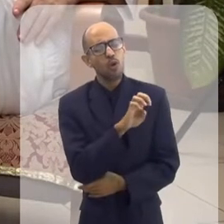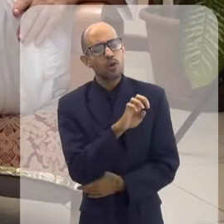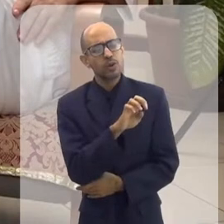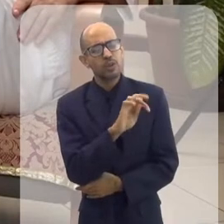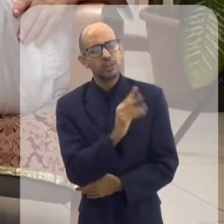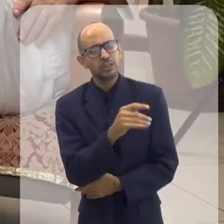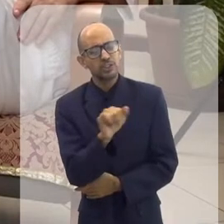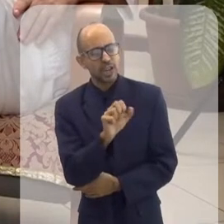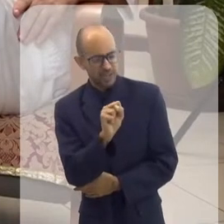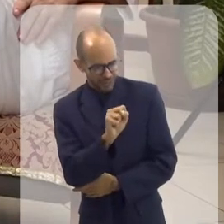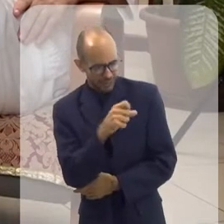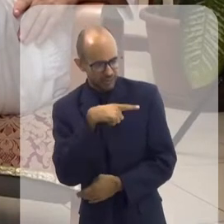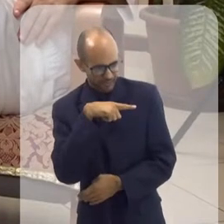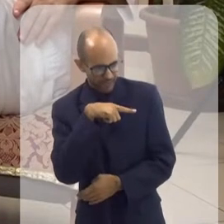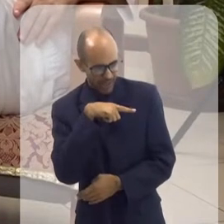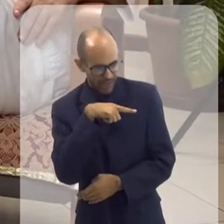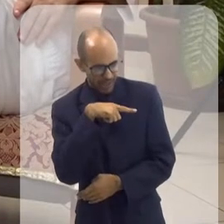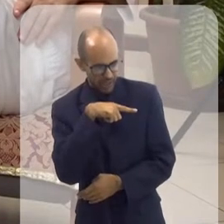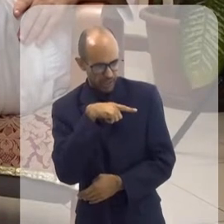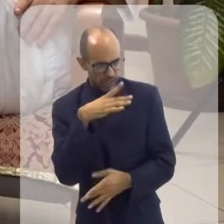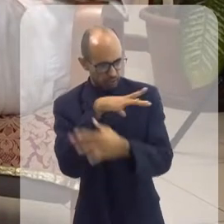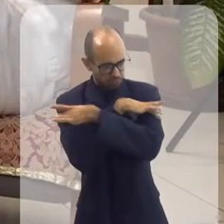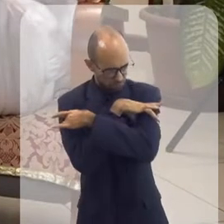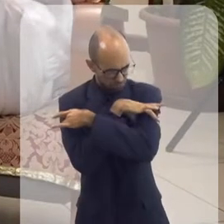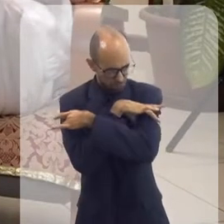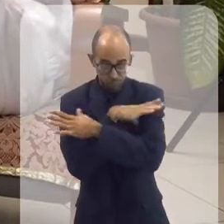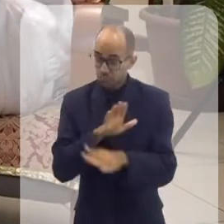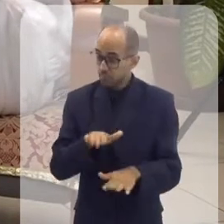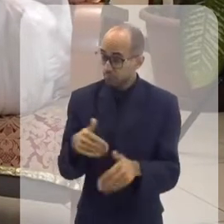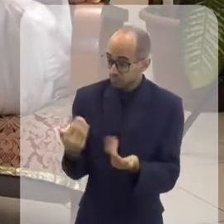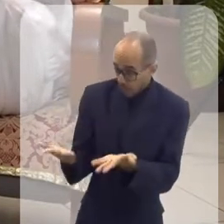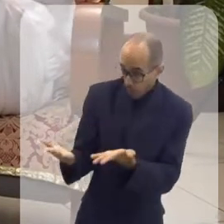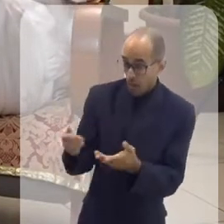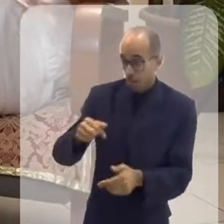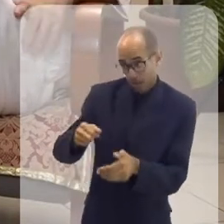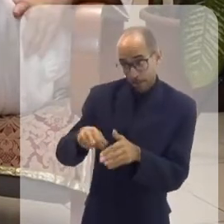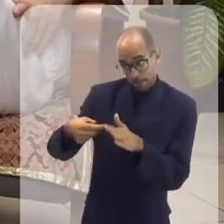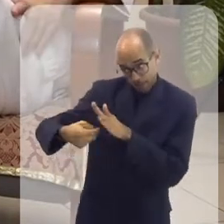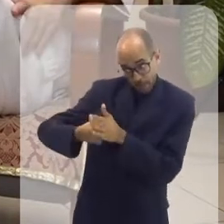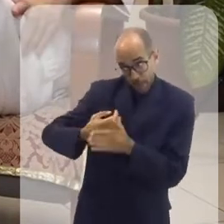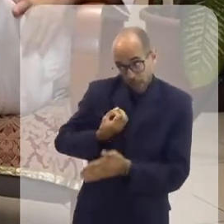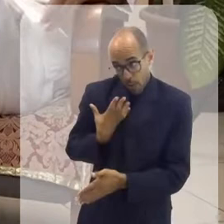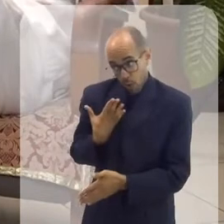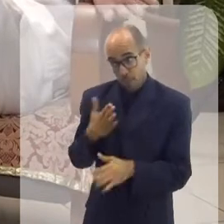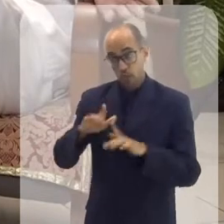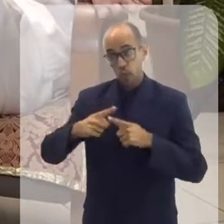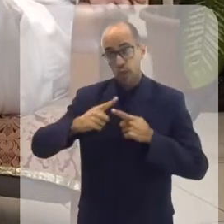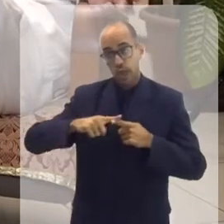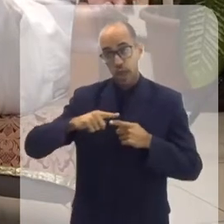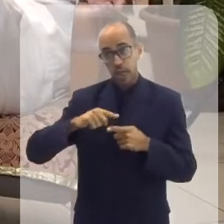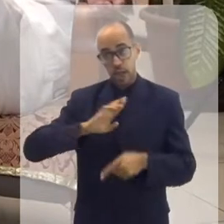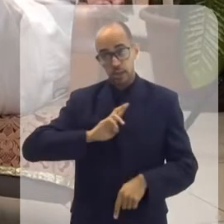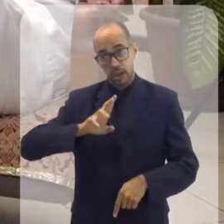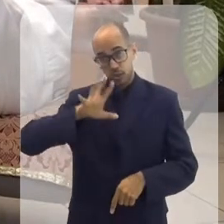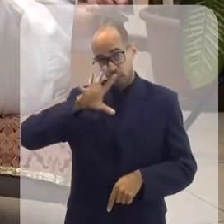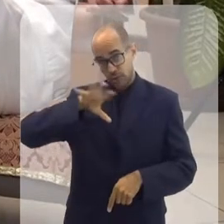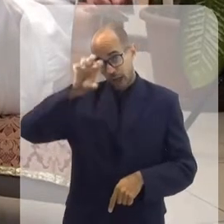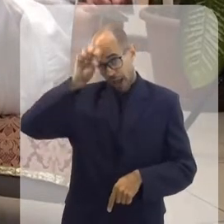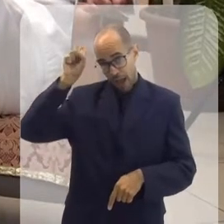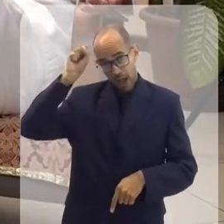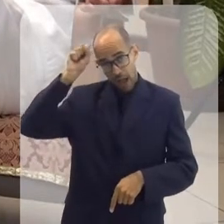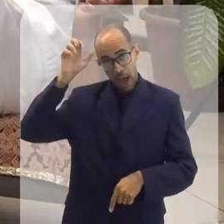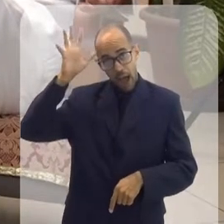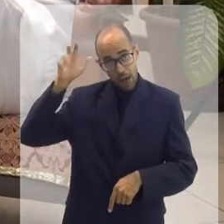da religiao uma bela pergunta por que não matriz africana por exemplo urubá são centenas